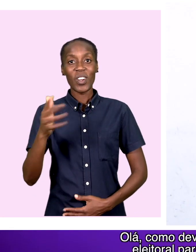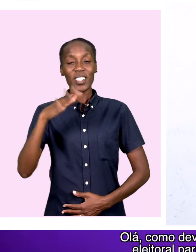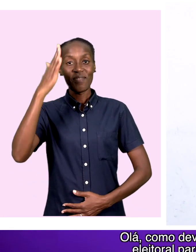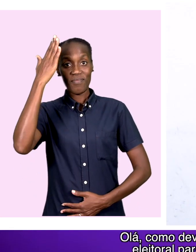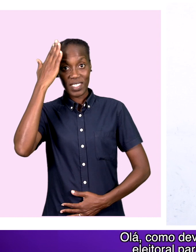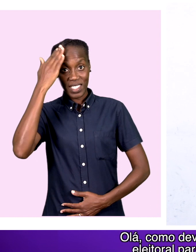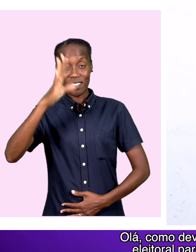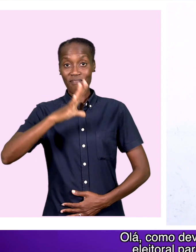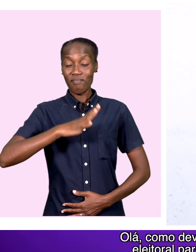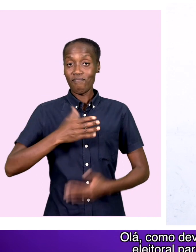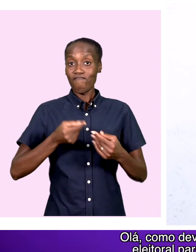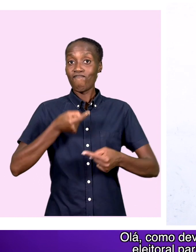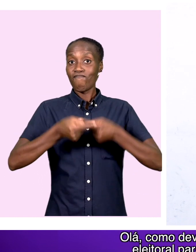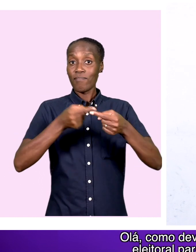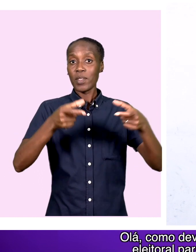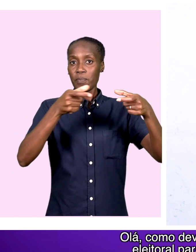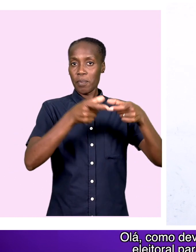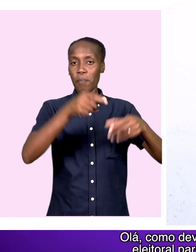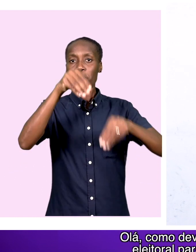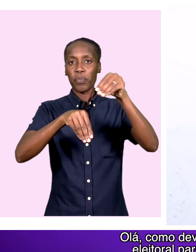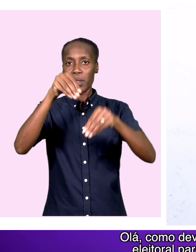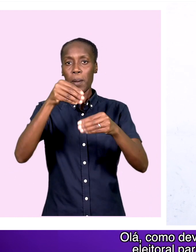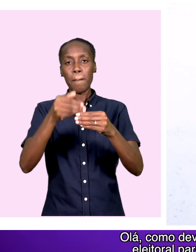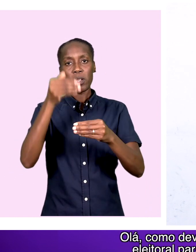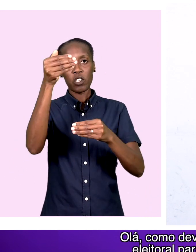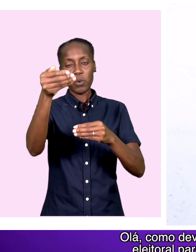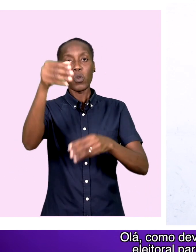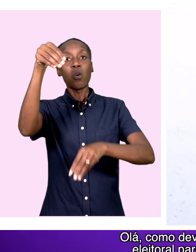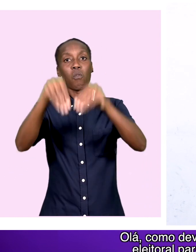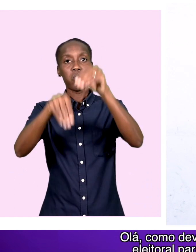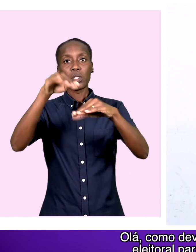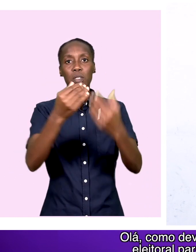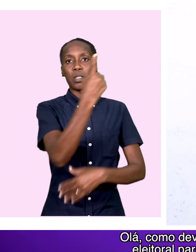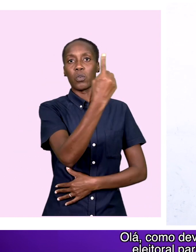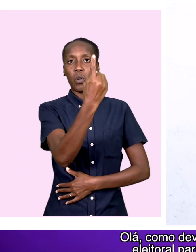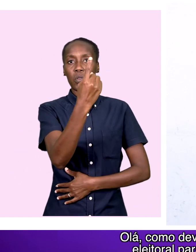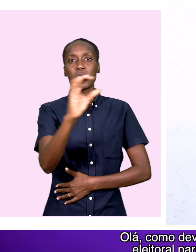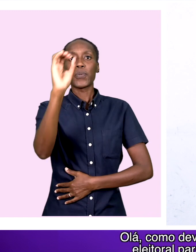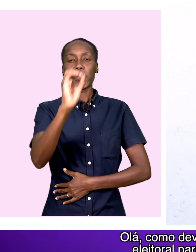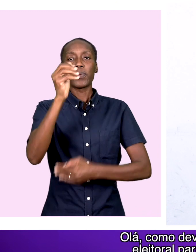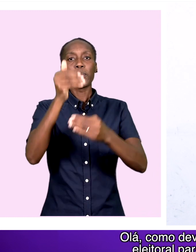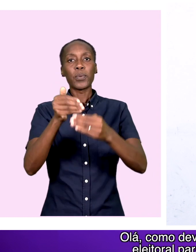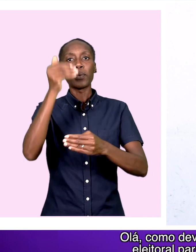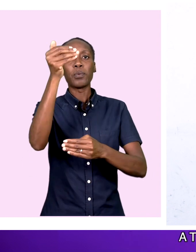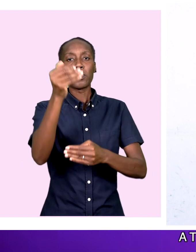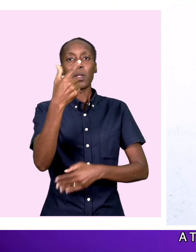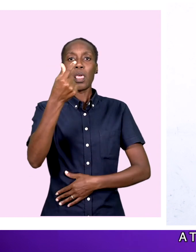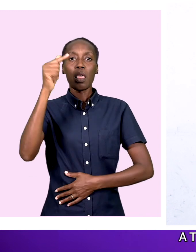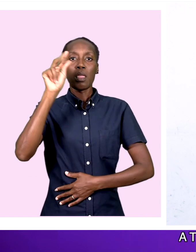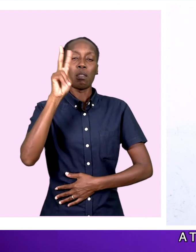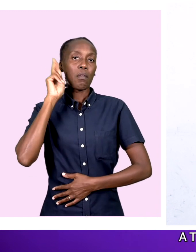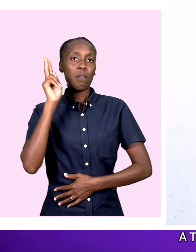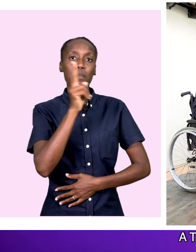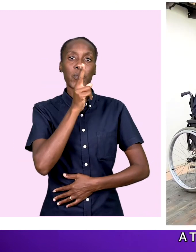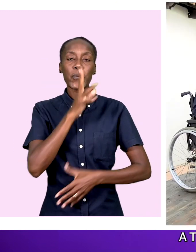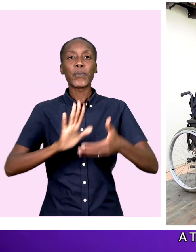como devem saber, está em curso o recenseamento eleitoral para as próximas eleições de 11 de outubro próximo. E a TV